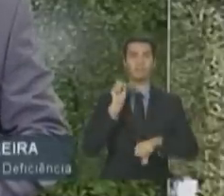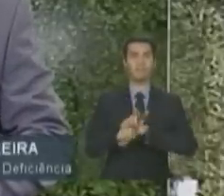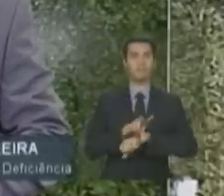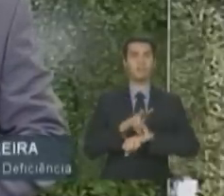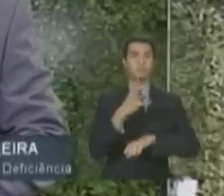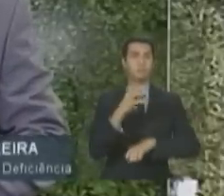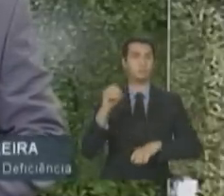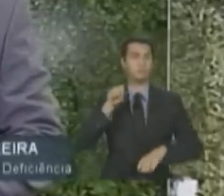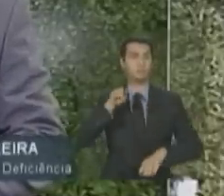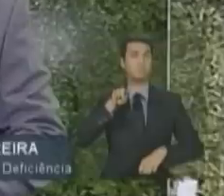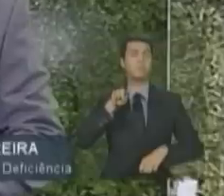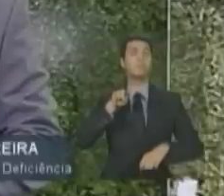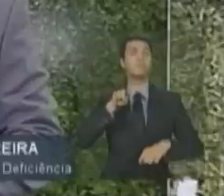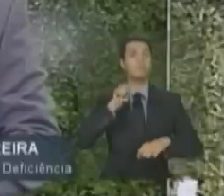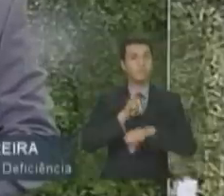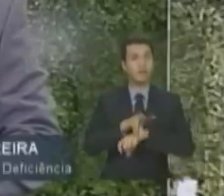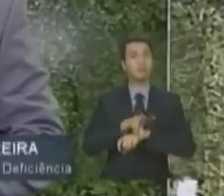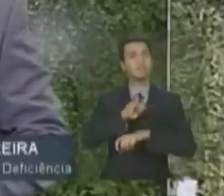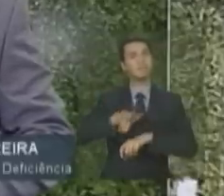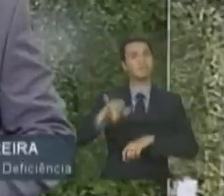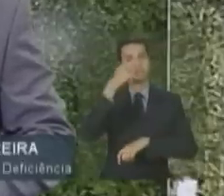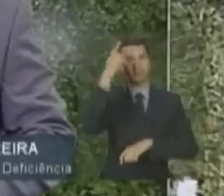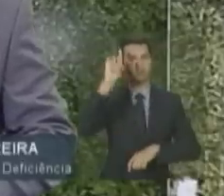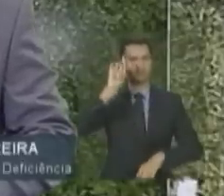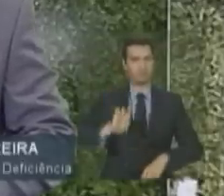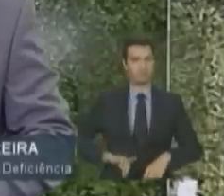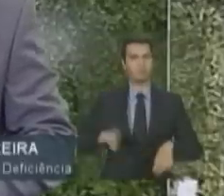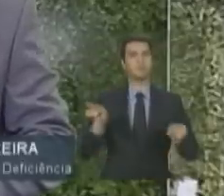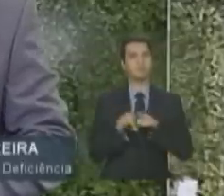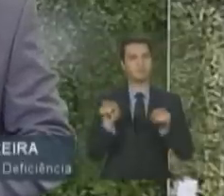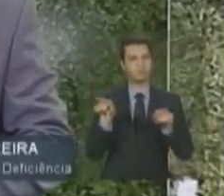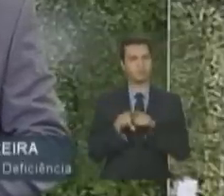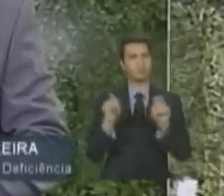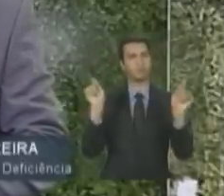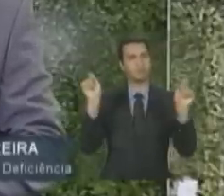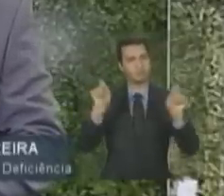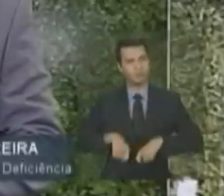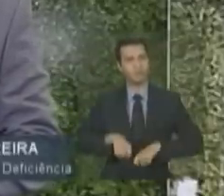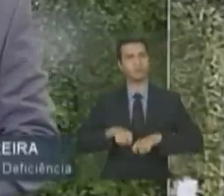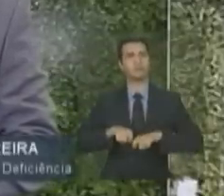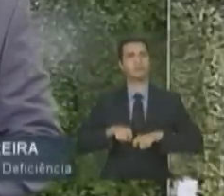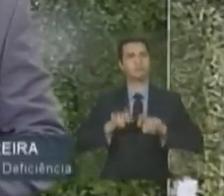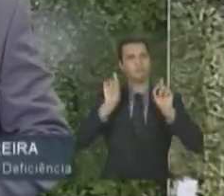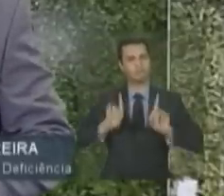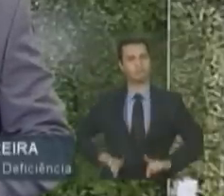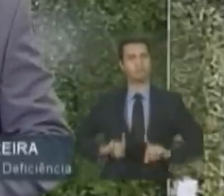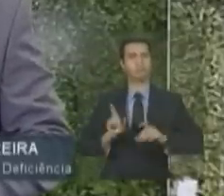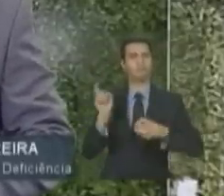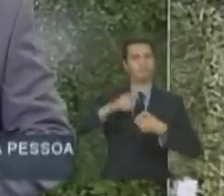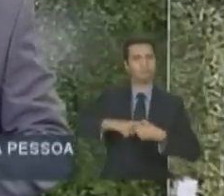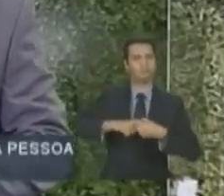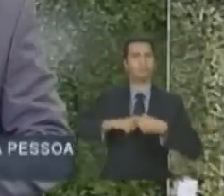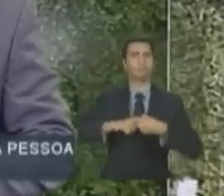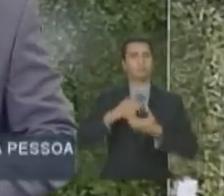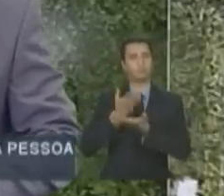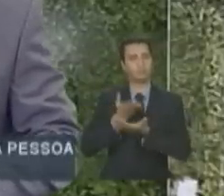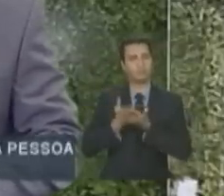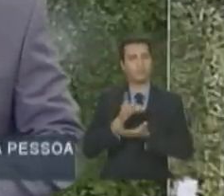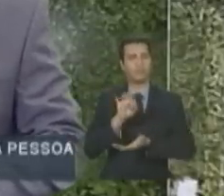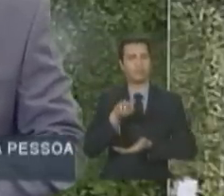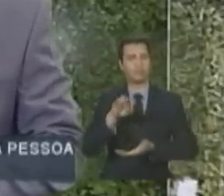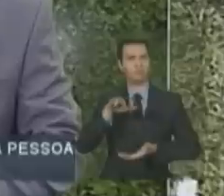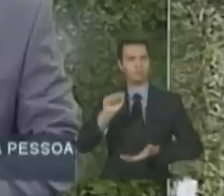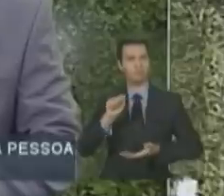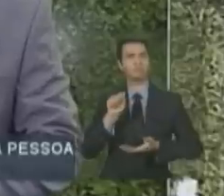no trabalho e de forma cidadã possam ter acesso às vagas disponíveis no mercado de trabalho por conta da lei de